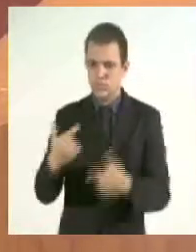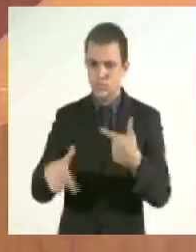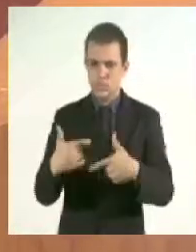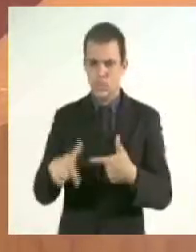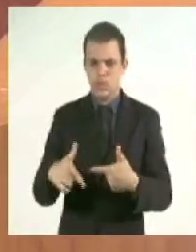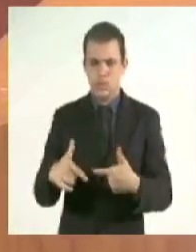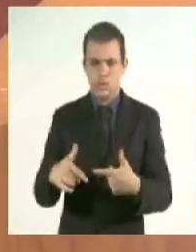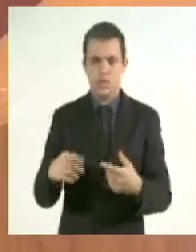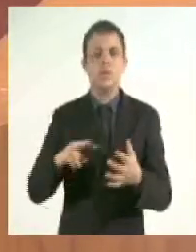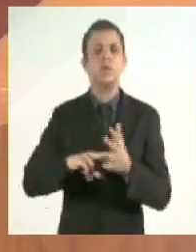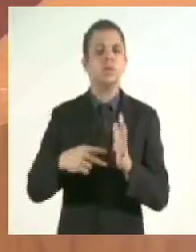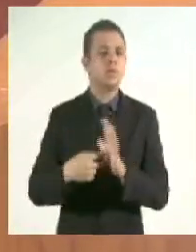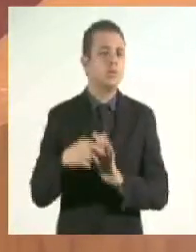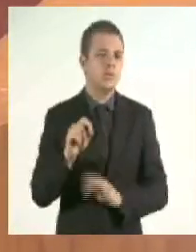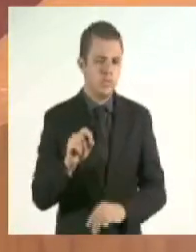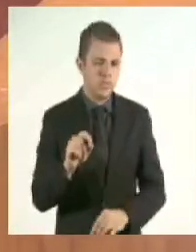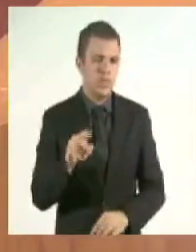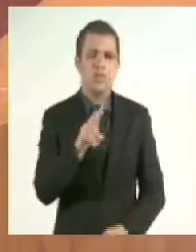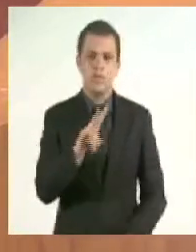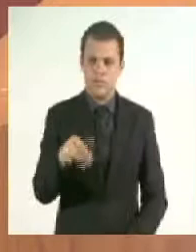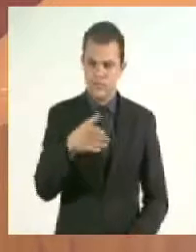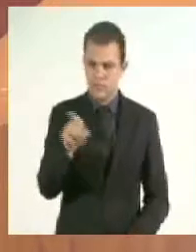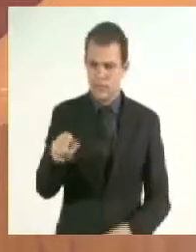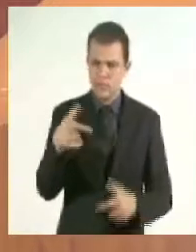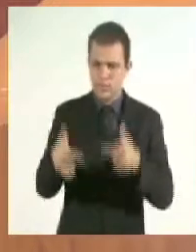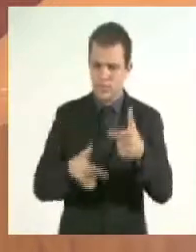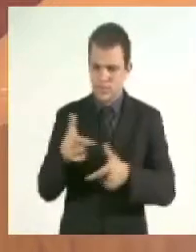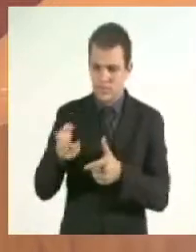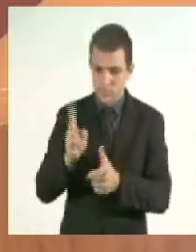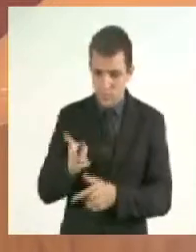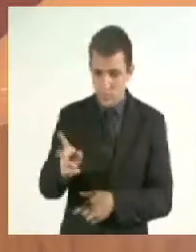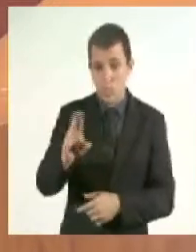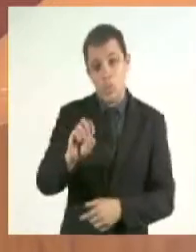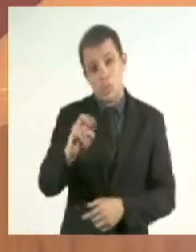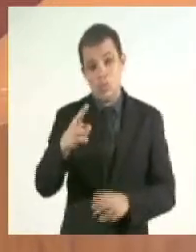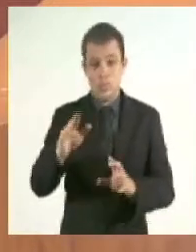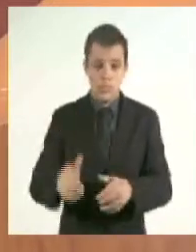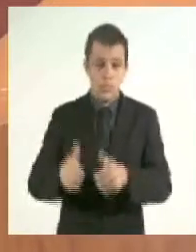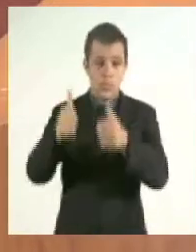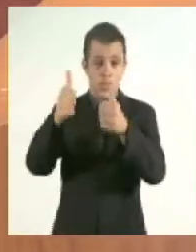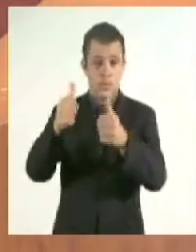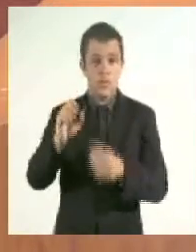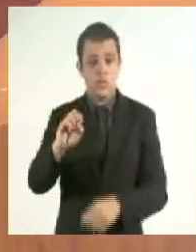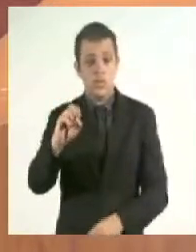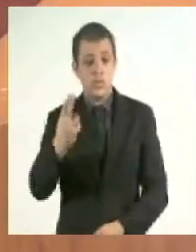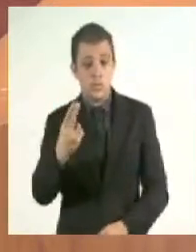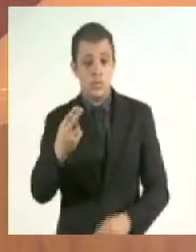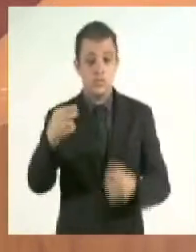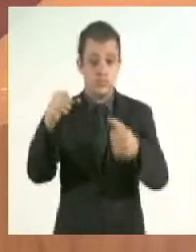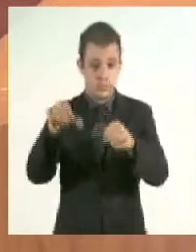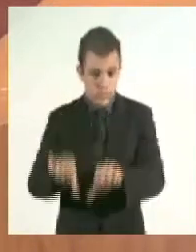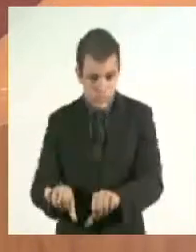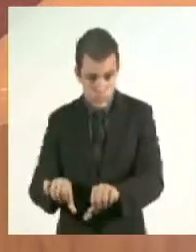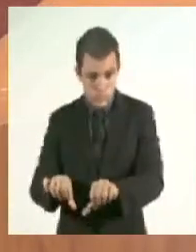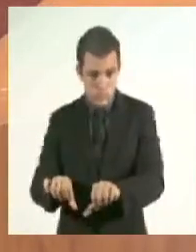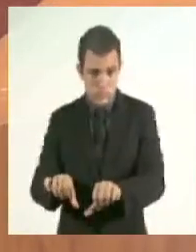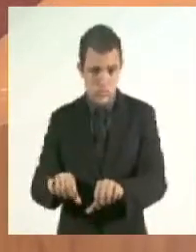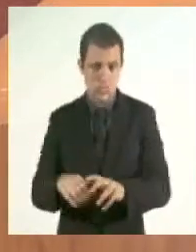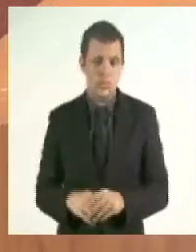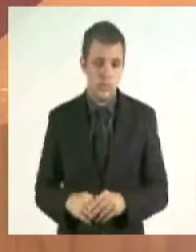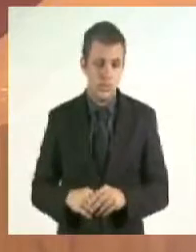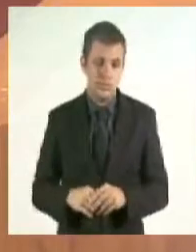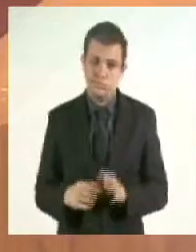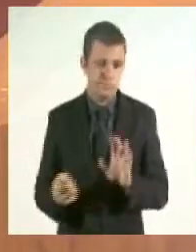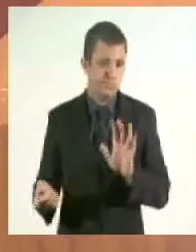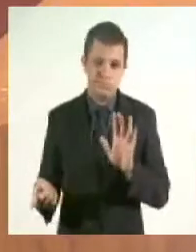manter o mesmo serviço, que vai melhorar o serviço, ou que vai, até eu vou ser justo aqui, piorar o serviço. Não